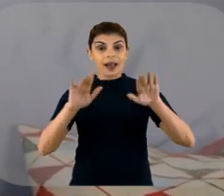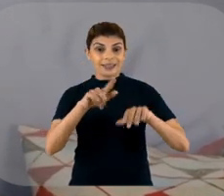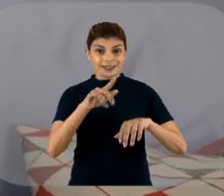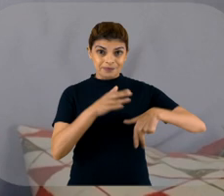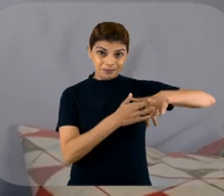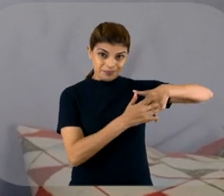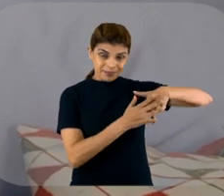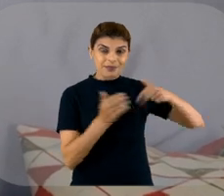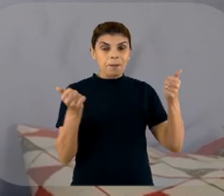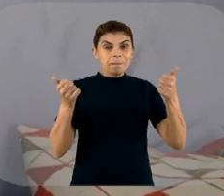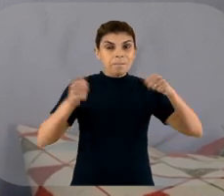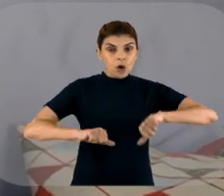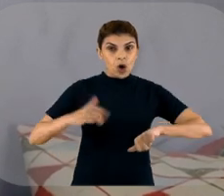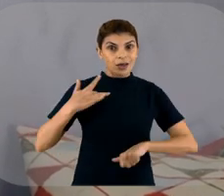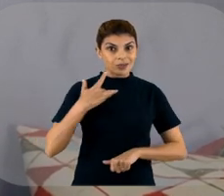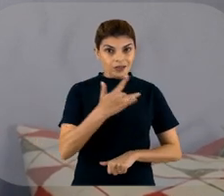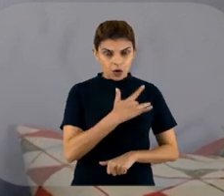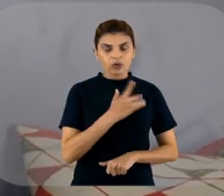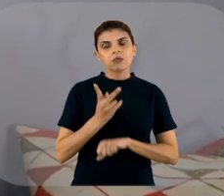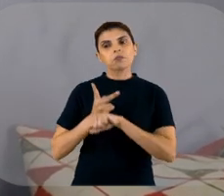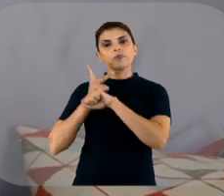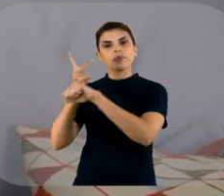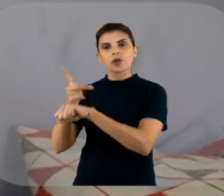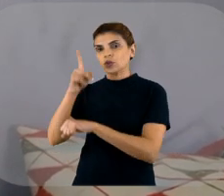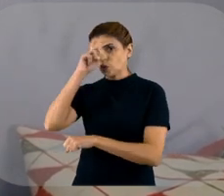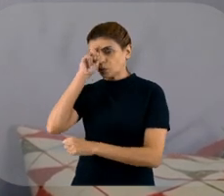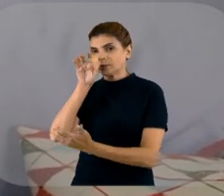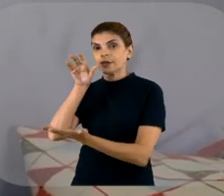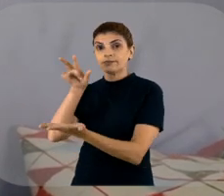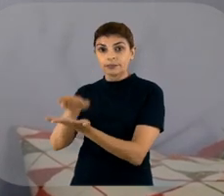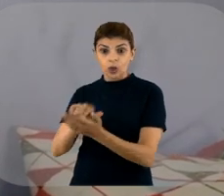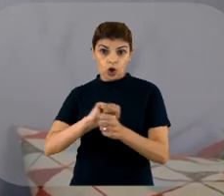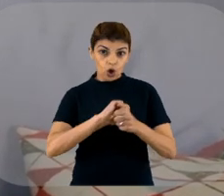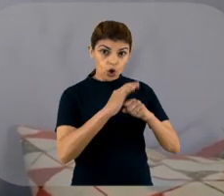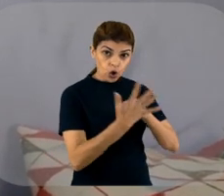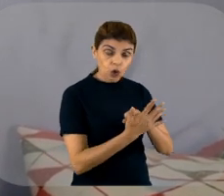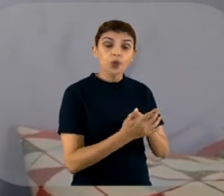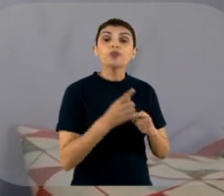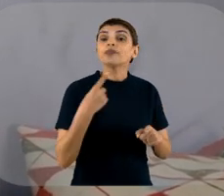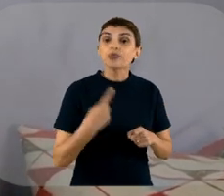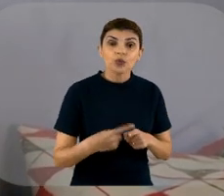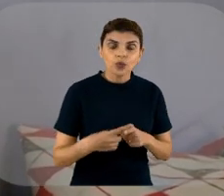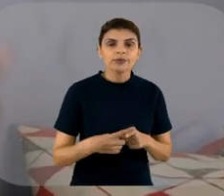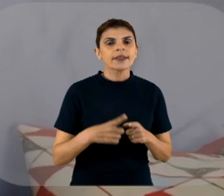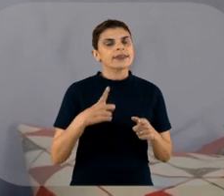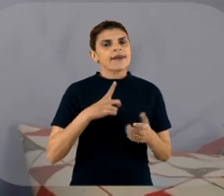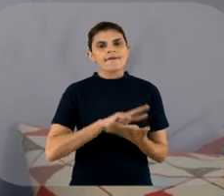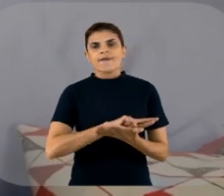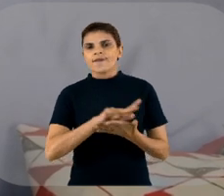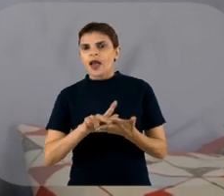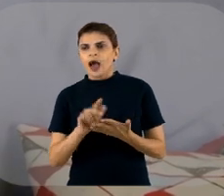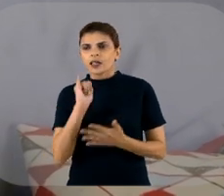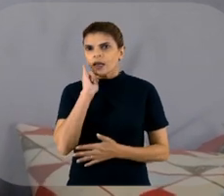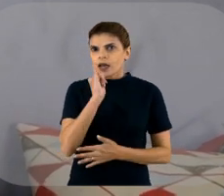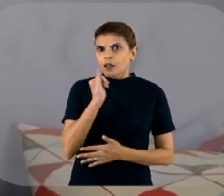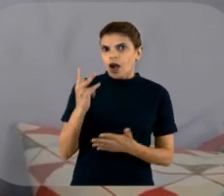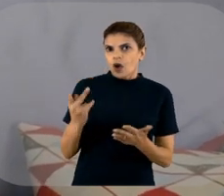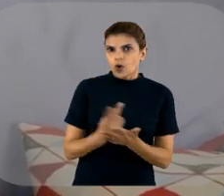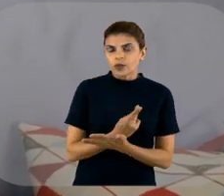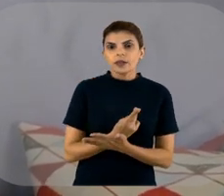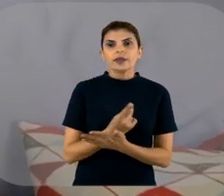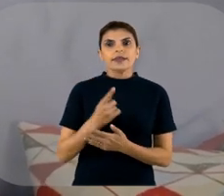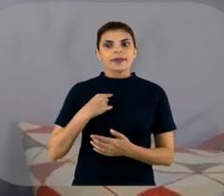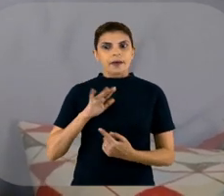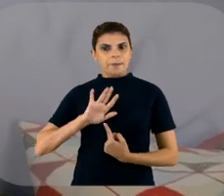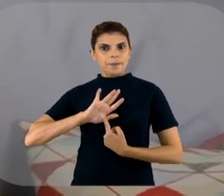caso de piora, ele deve procurar um serviço de saúde. No caso do coronavírus, isso é importante porque tem vários relatos que, às vezes,